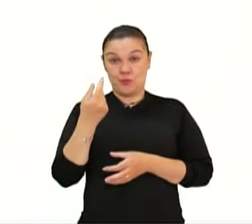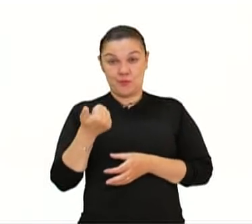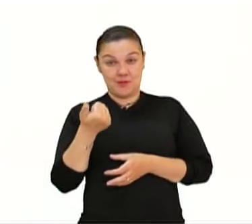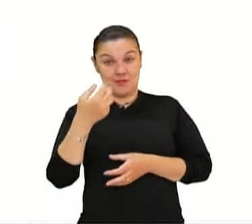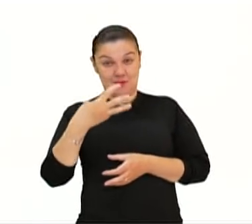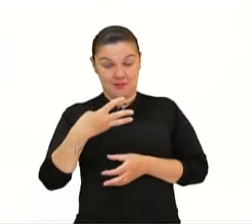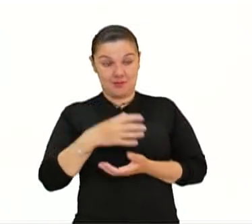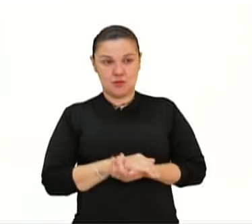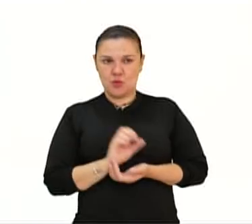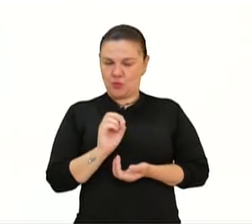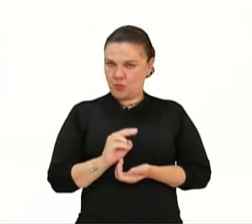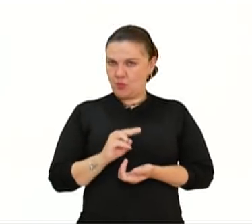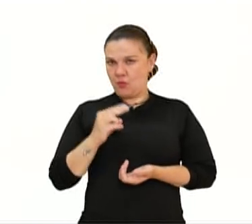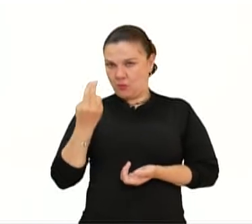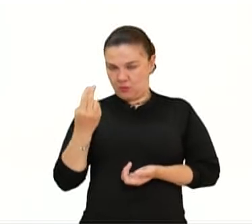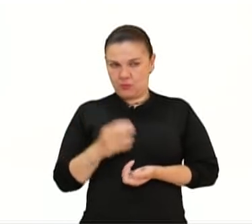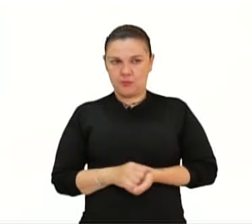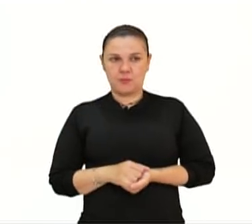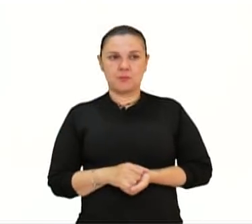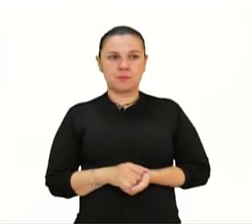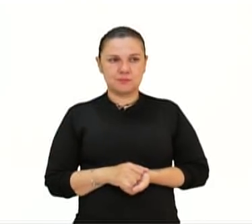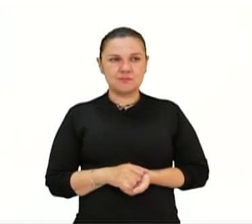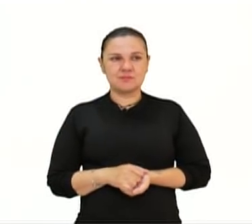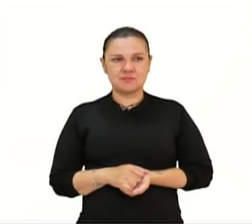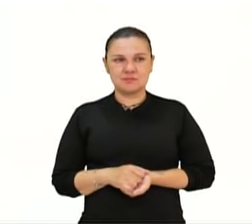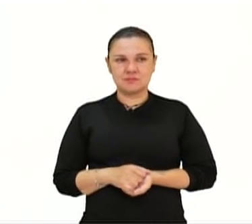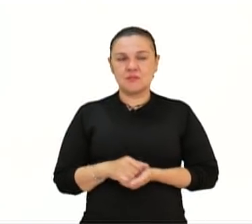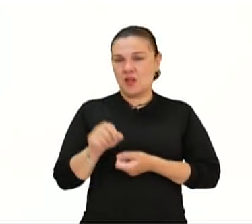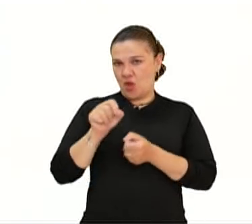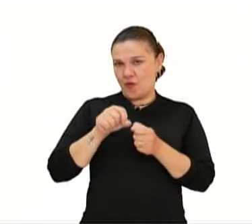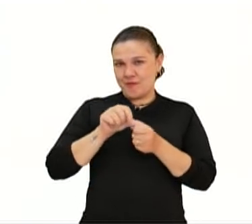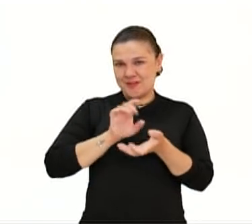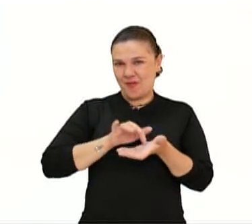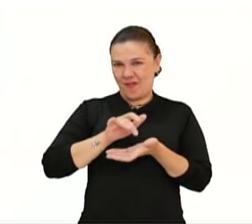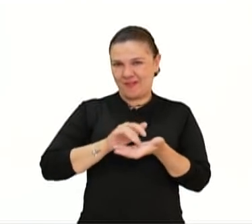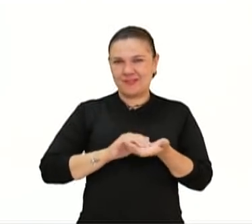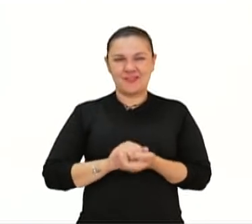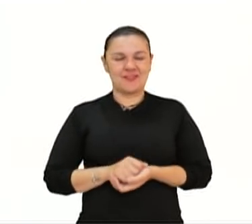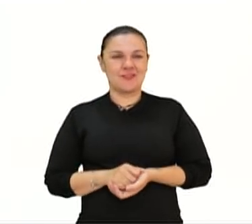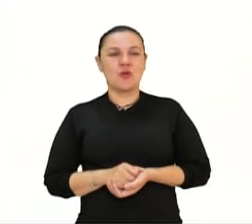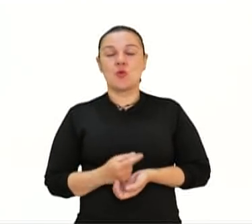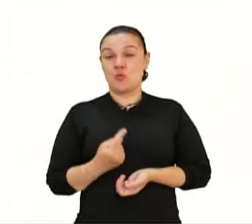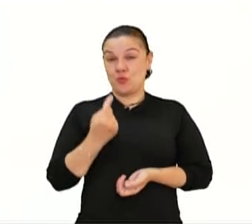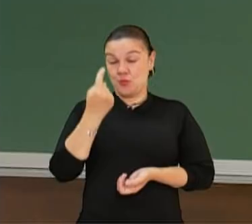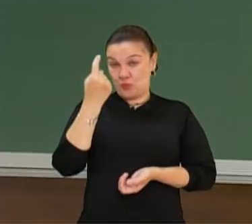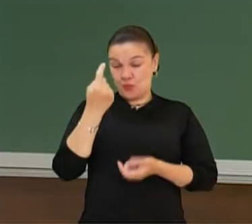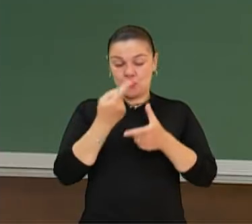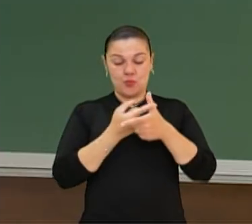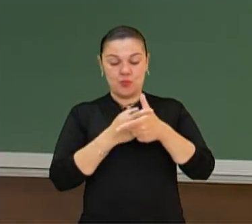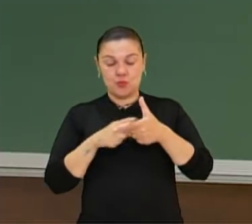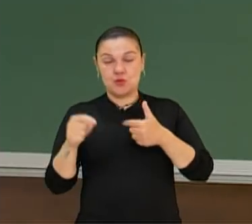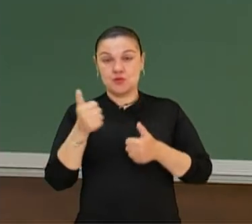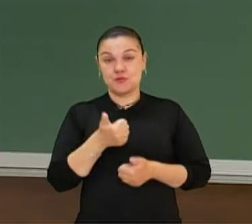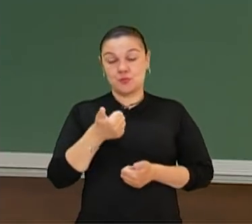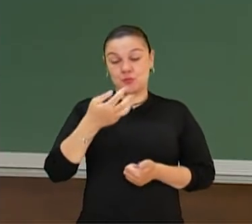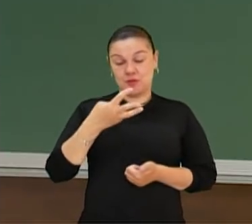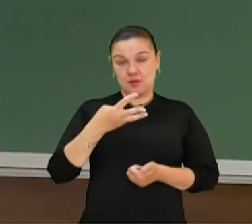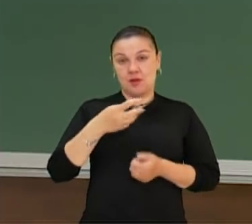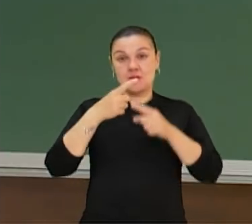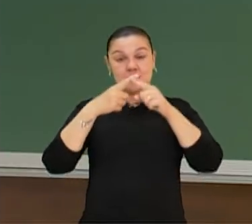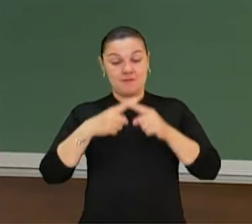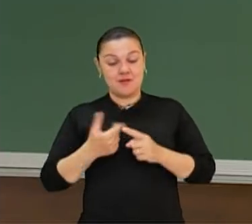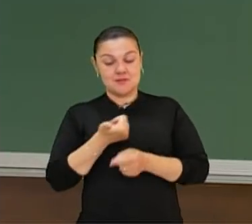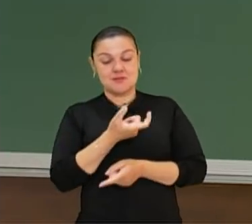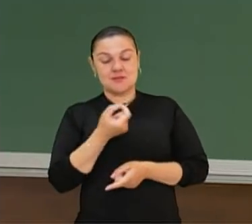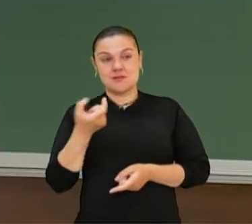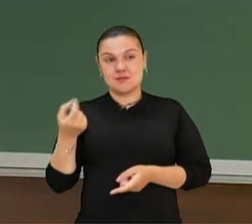ainda, como é que eu cheguei nessa porcentagem? Eu usei a calculadora, tá, galerinha? Eu peguei o 1, dividi por 13 e fiz vezes